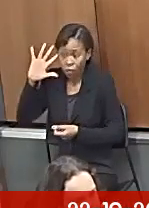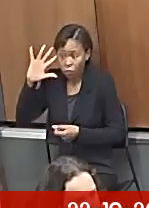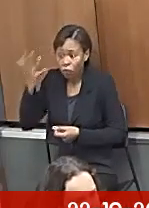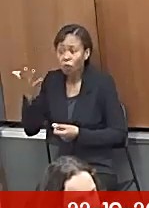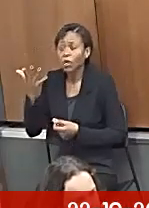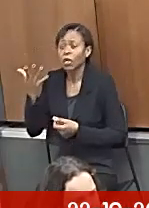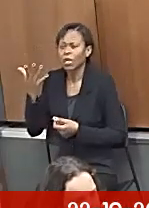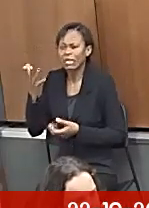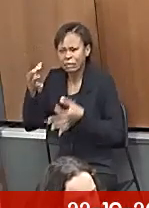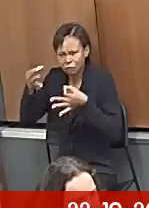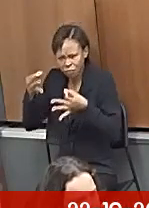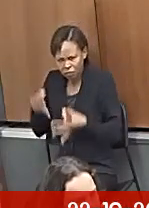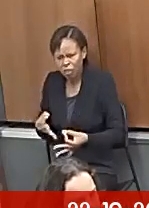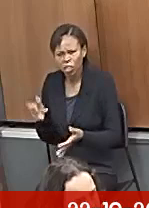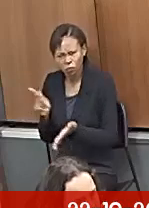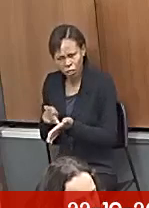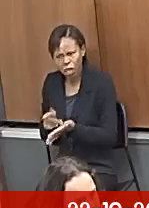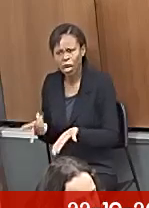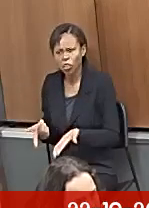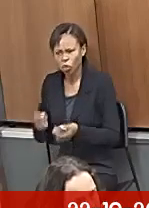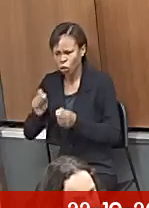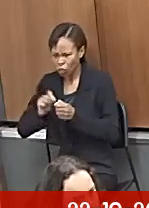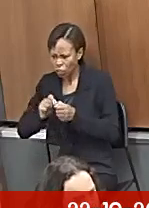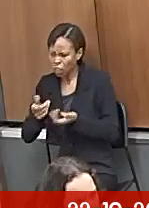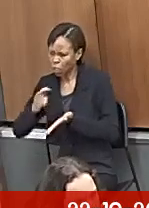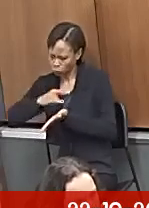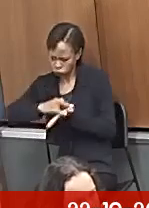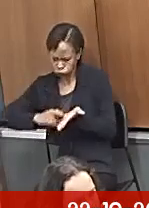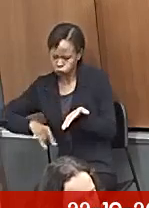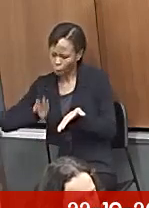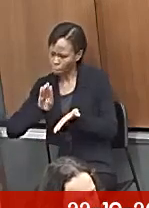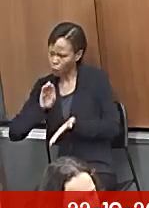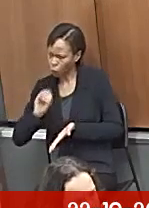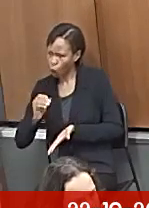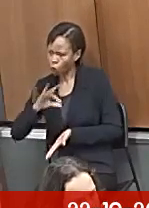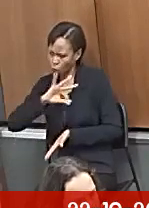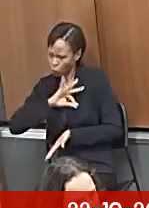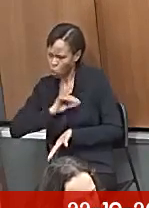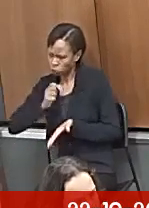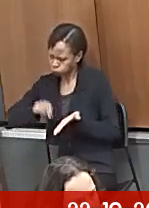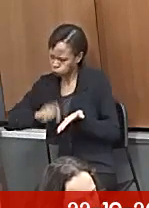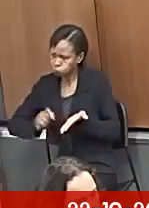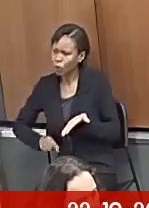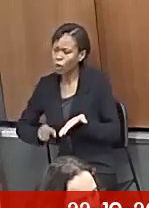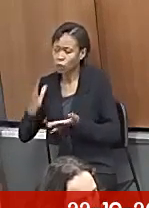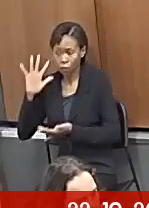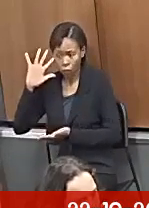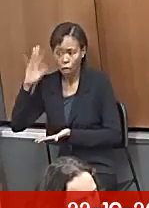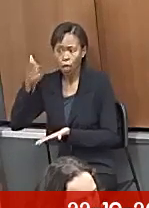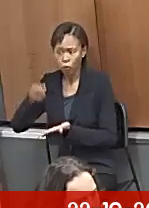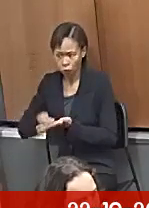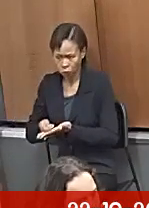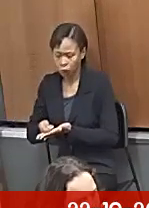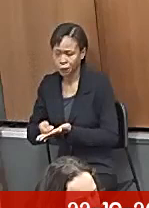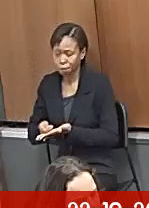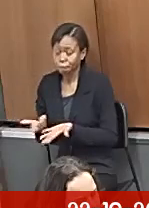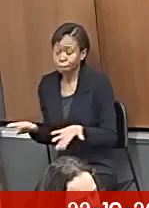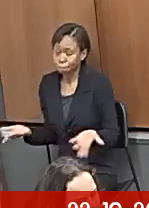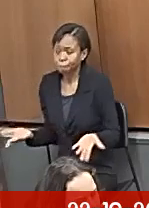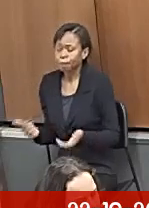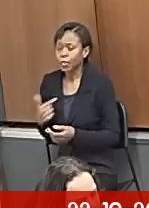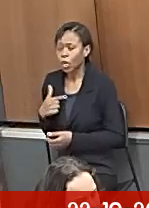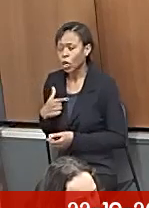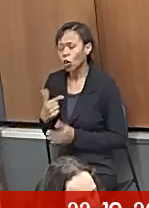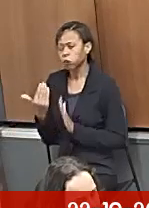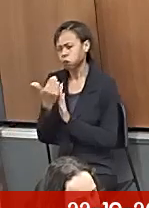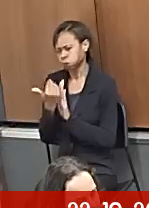providências cabíveis mesmo, lavrar boletim de ocorrência e tomar as providências. Eu coloquei aqui, eu